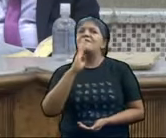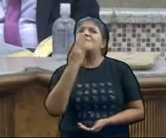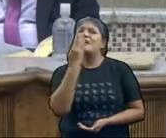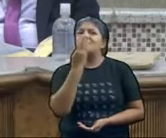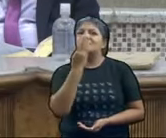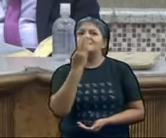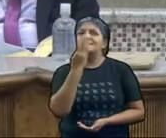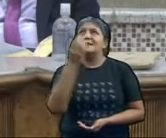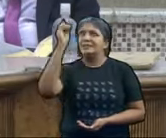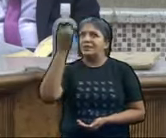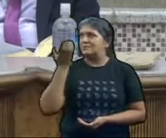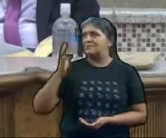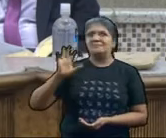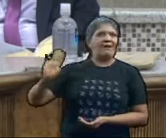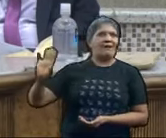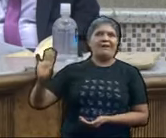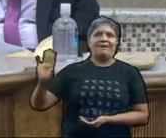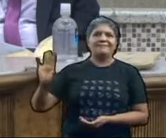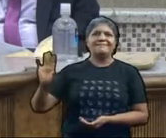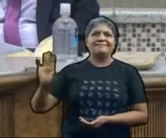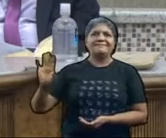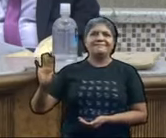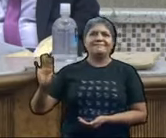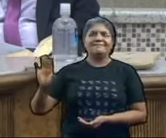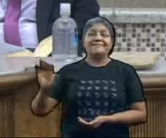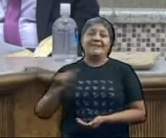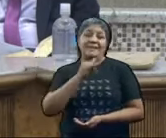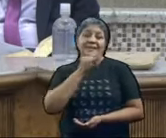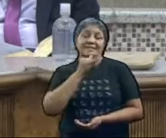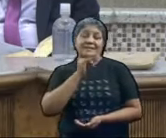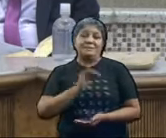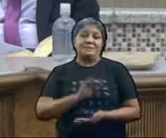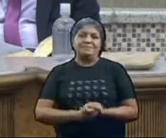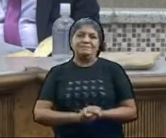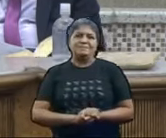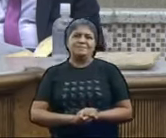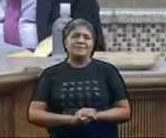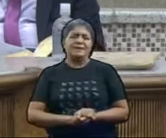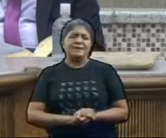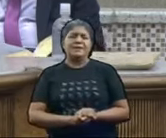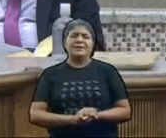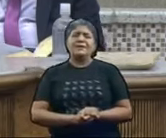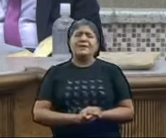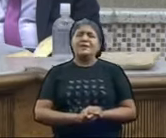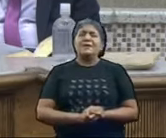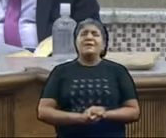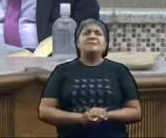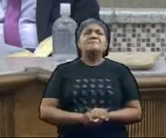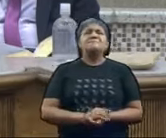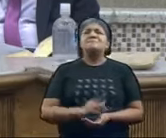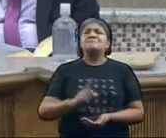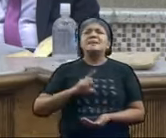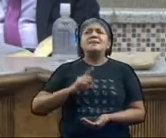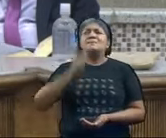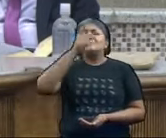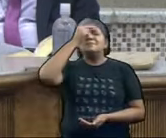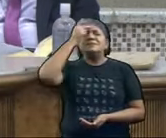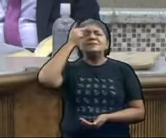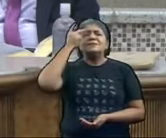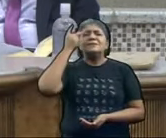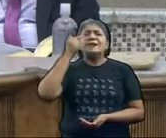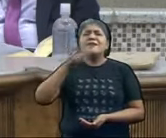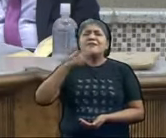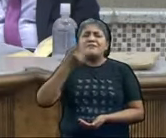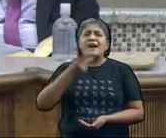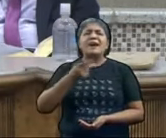é aceita por Deus. Alguém diz por aí afora, todos os caminhos levam a Deus. Não, Senhor,